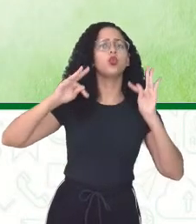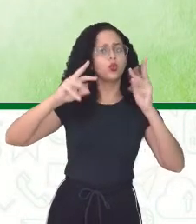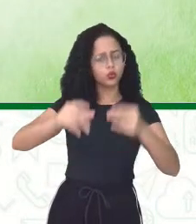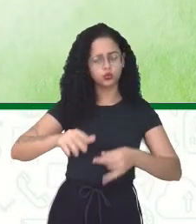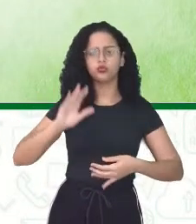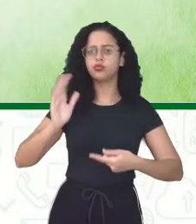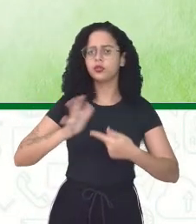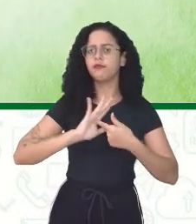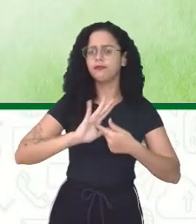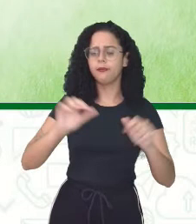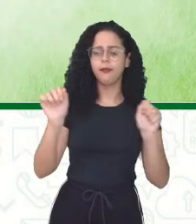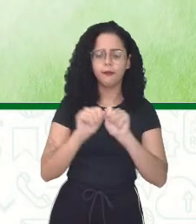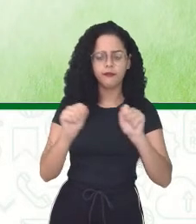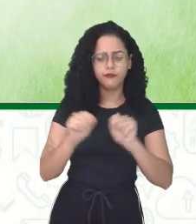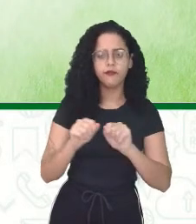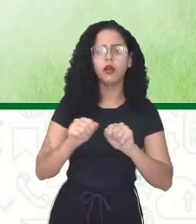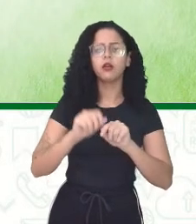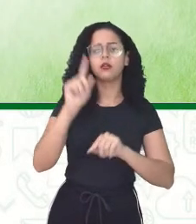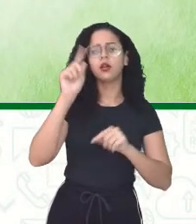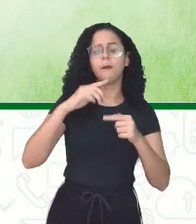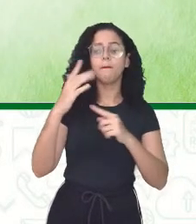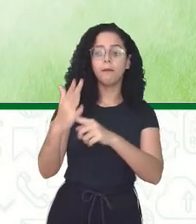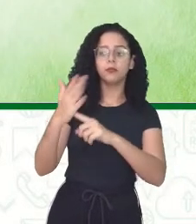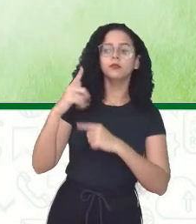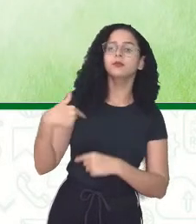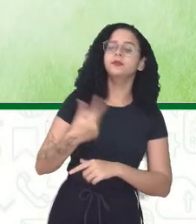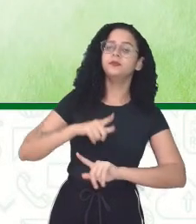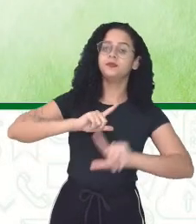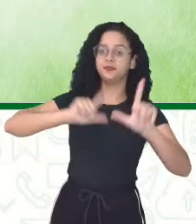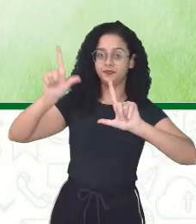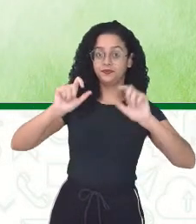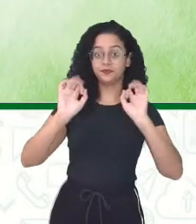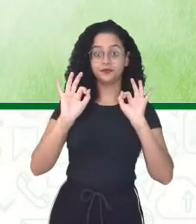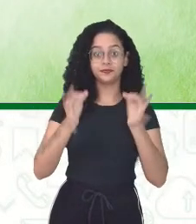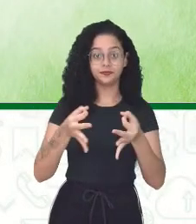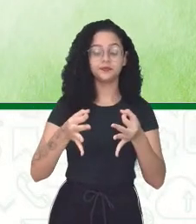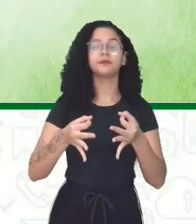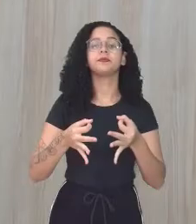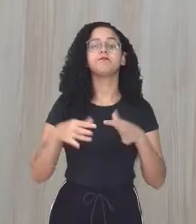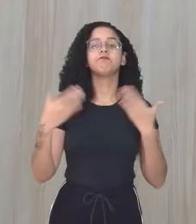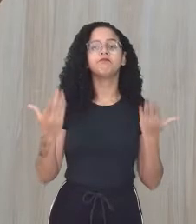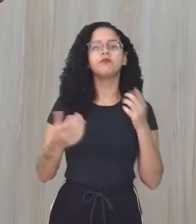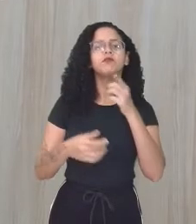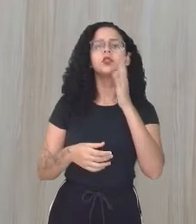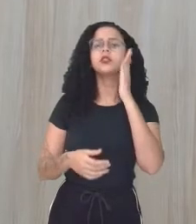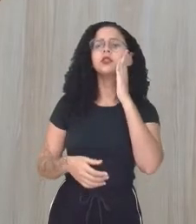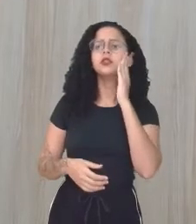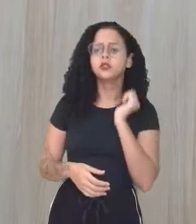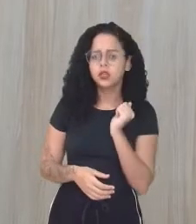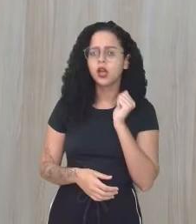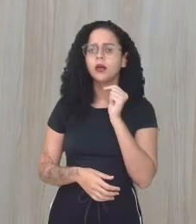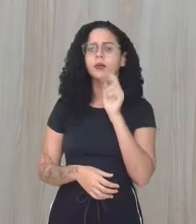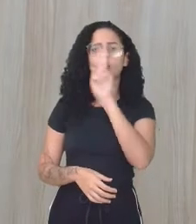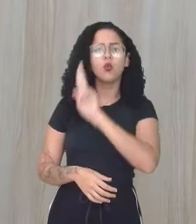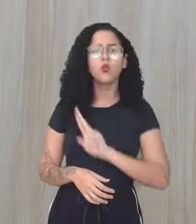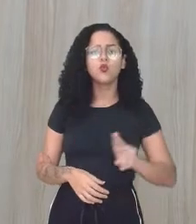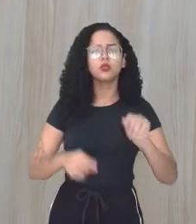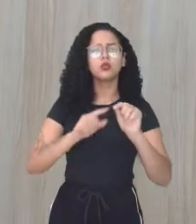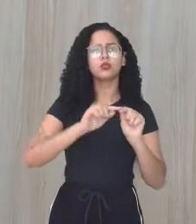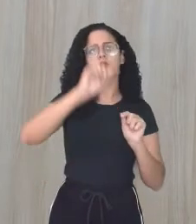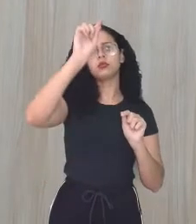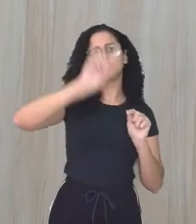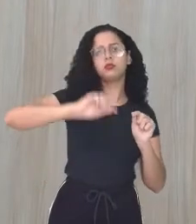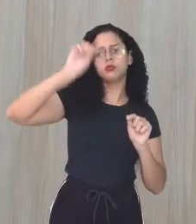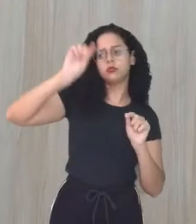eles fazem gráficos e apresentam para nós na mídia, né? E aí, você sabe que, através do gráfico,